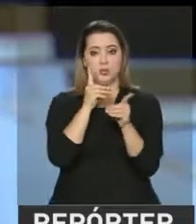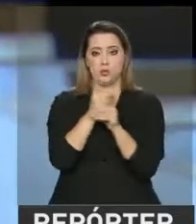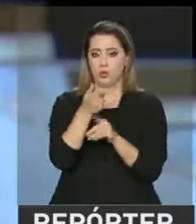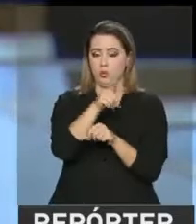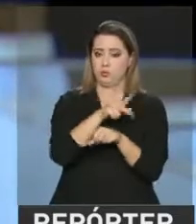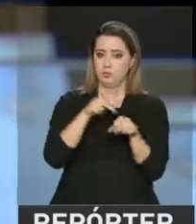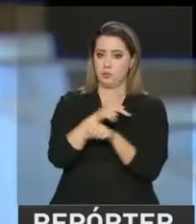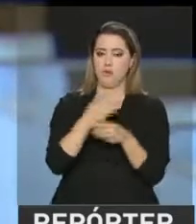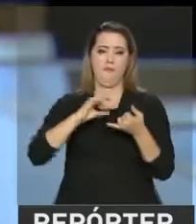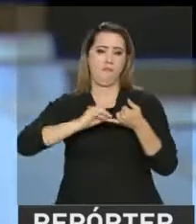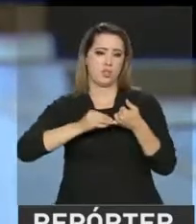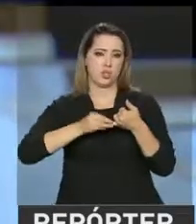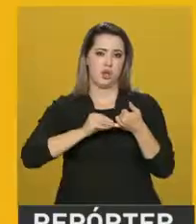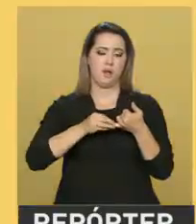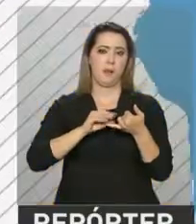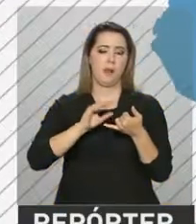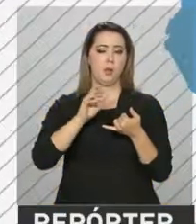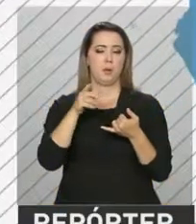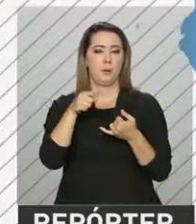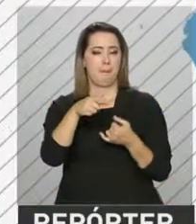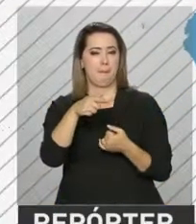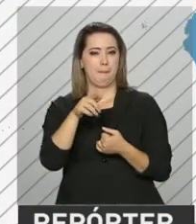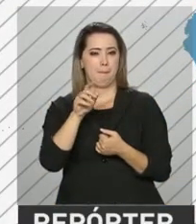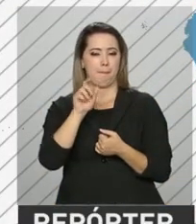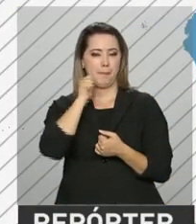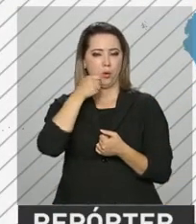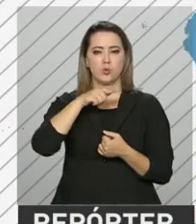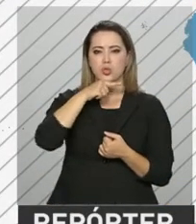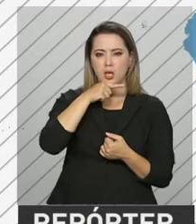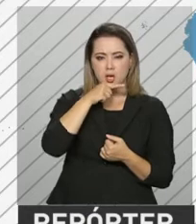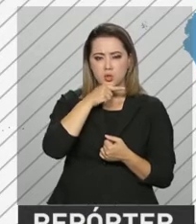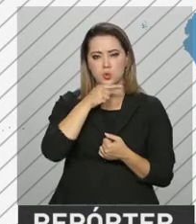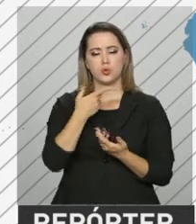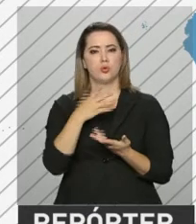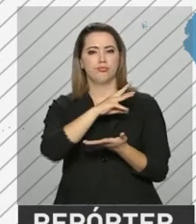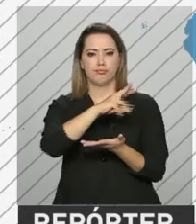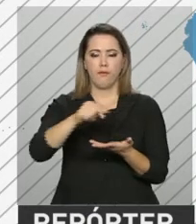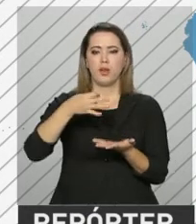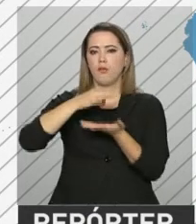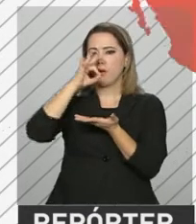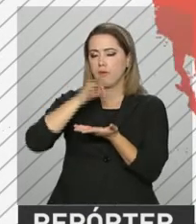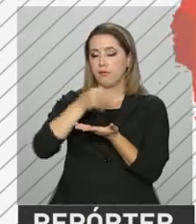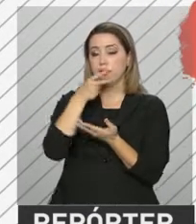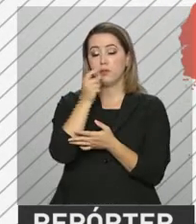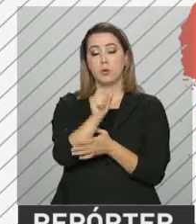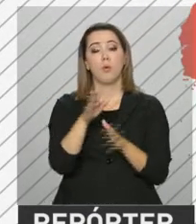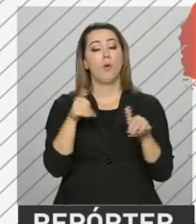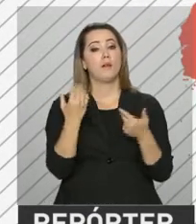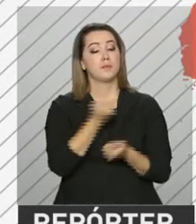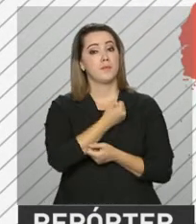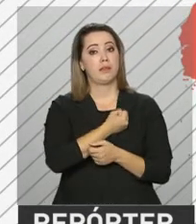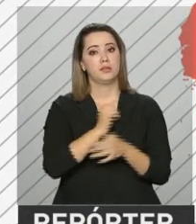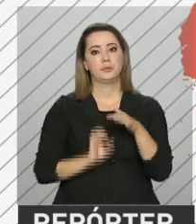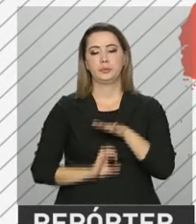pão de queijo, farofa, café. O levantamento revelou ainda o número de empresas brasileiras fora do país.